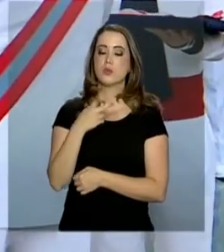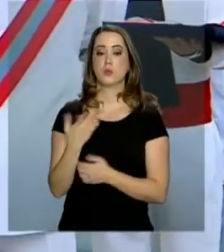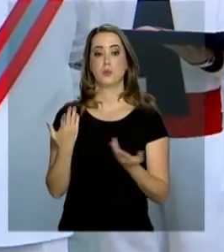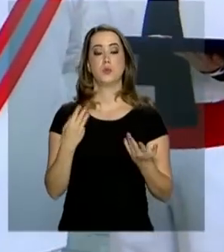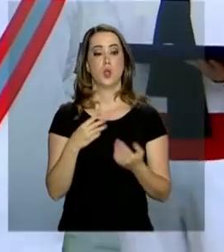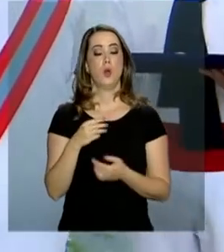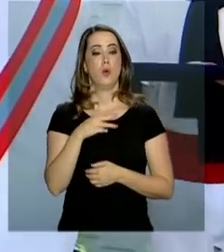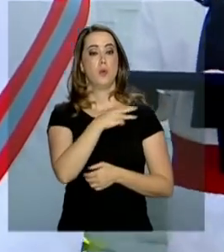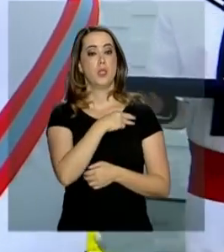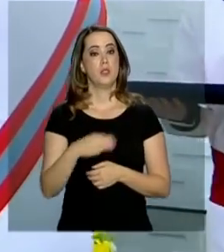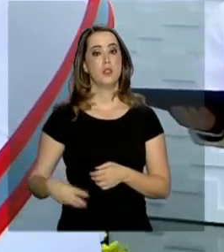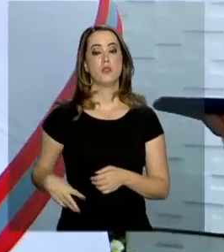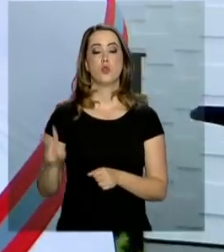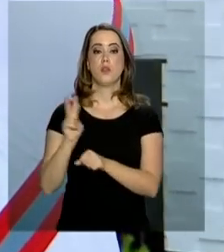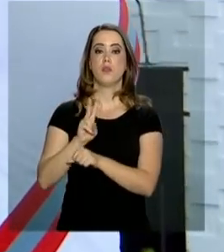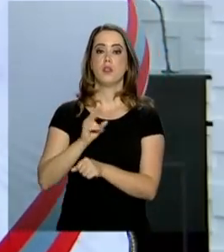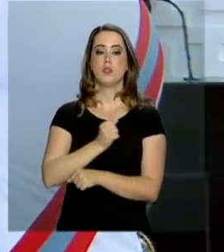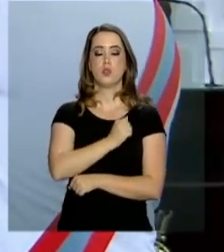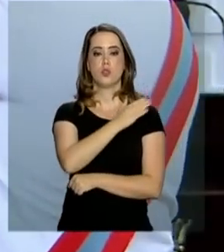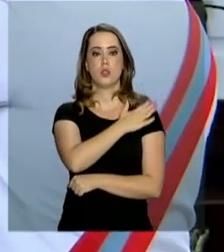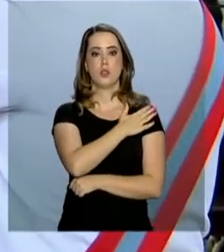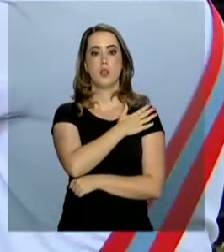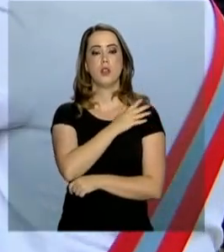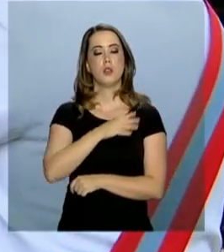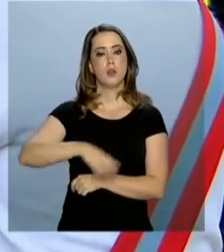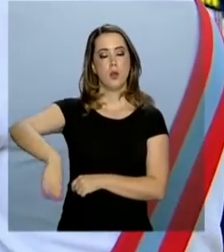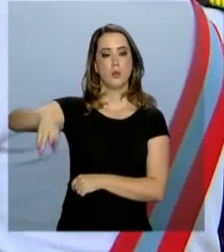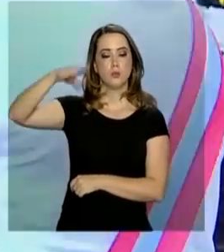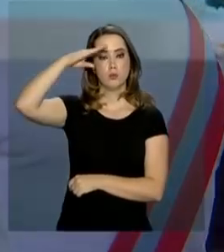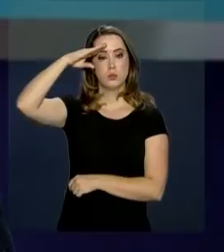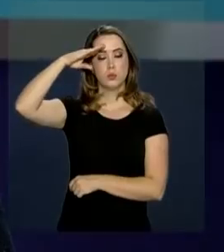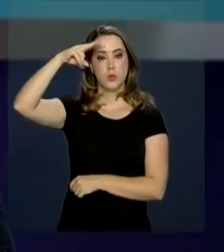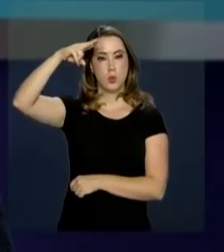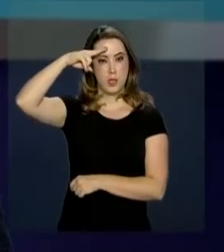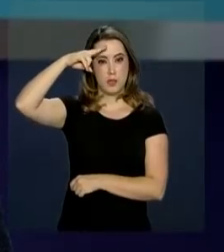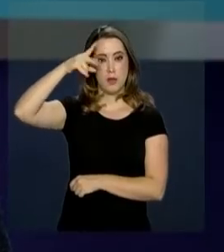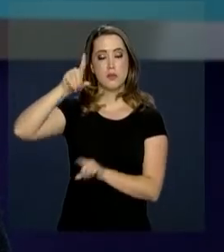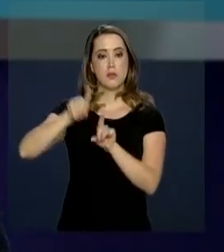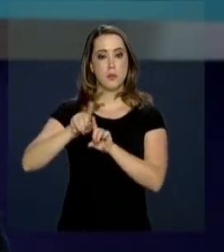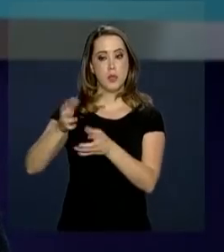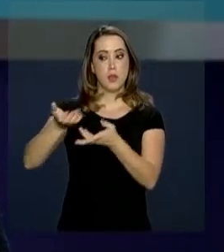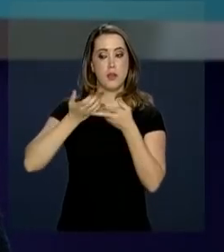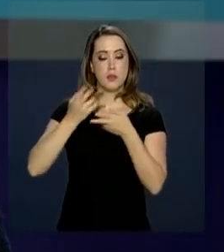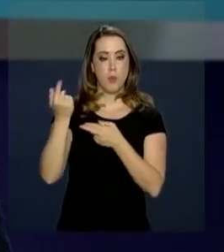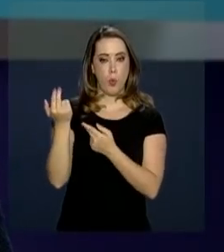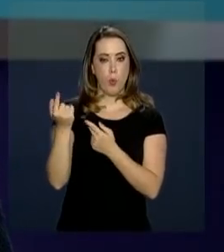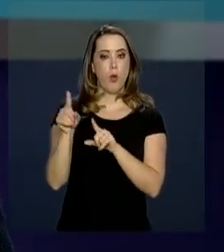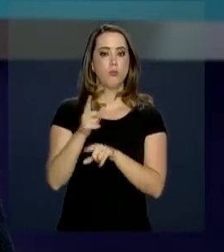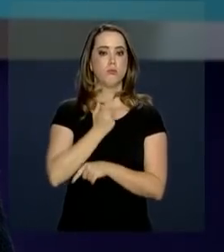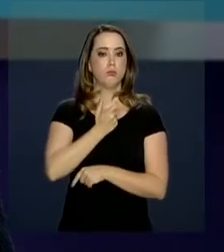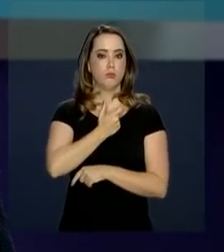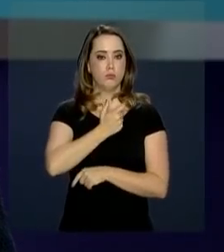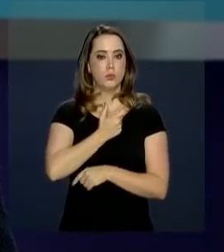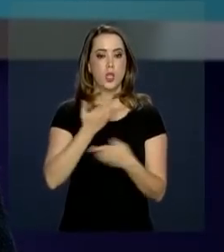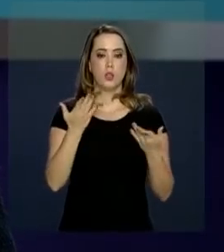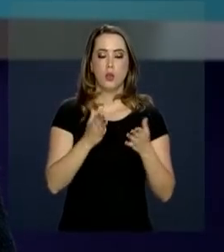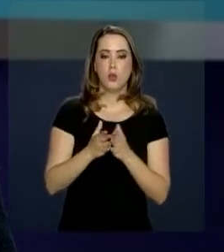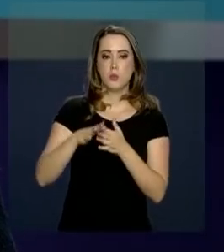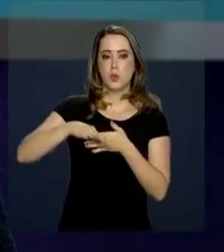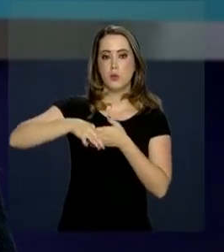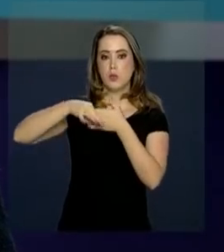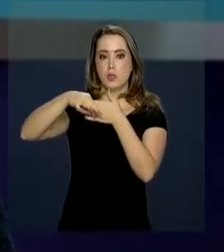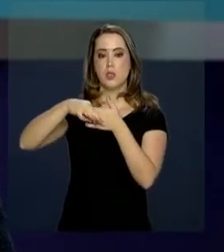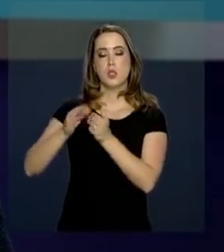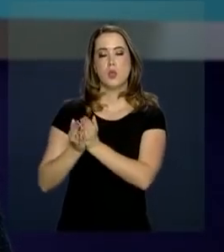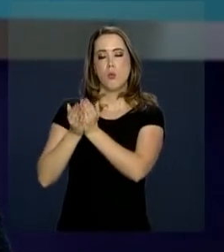Exército Fernando Azevedo e Silva, também recebeu a honraria militar. A medalha foi entregue pelo atual comandante da Marinha,